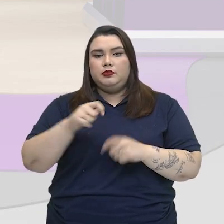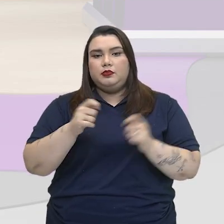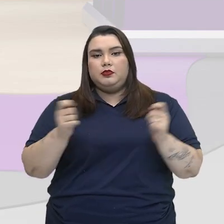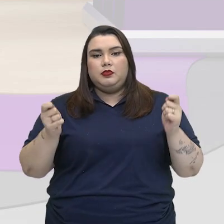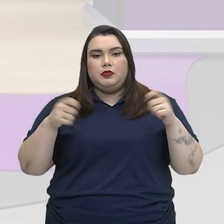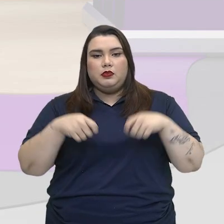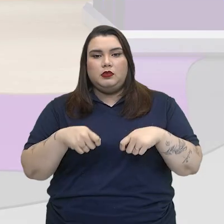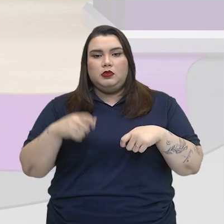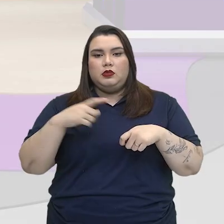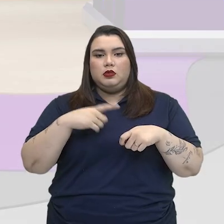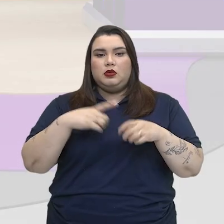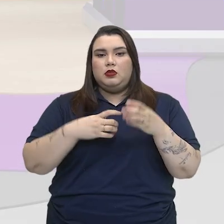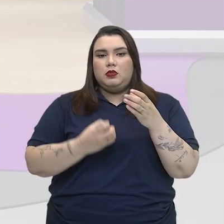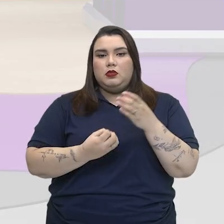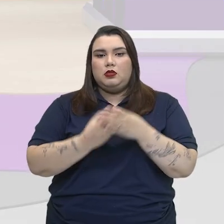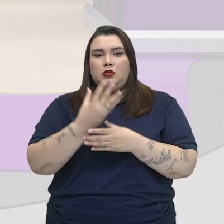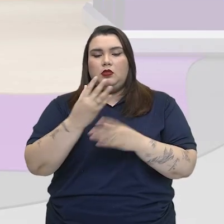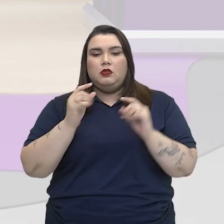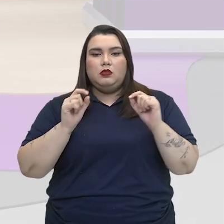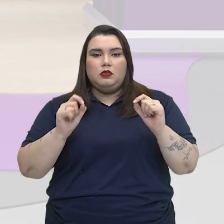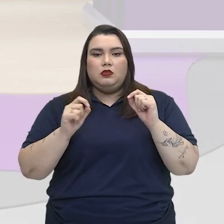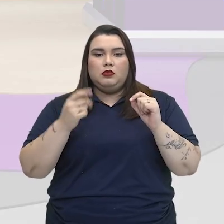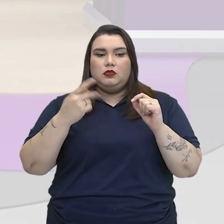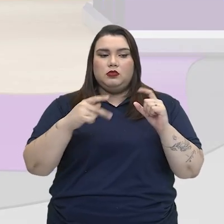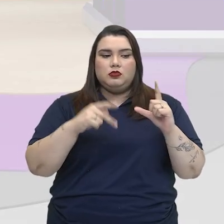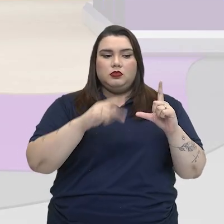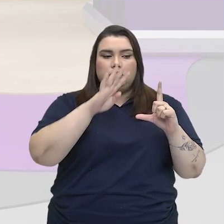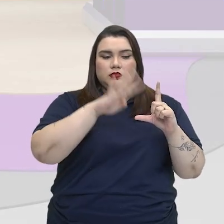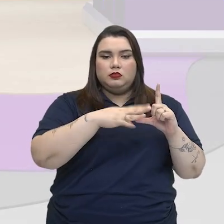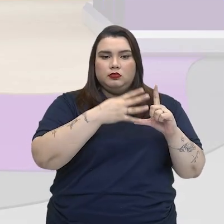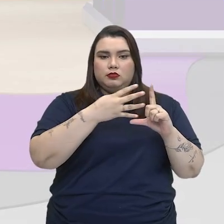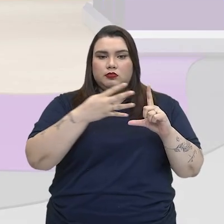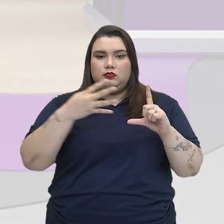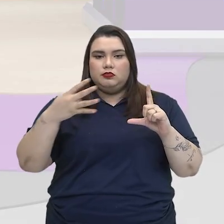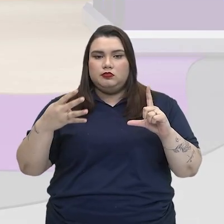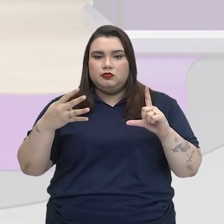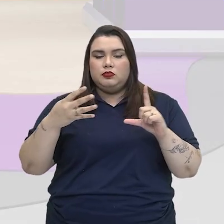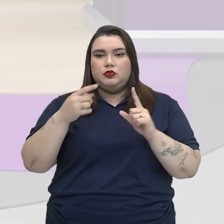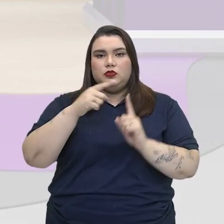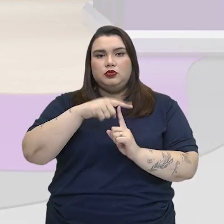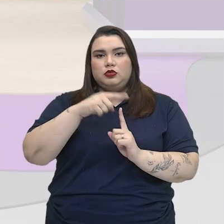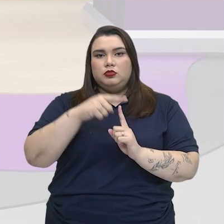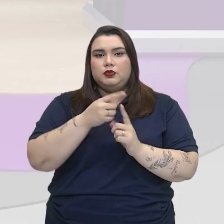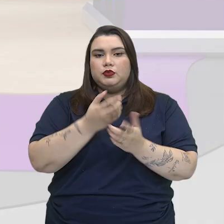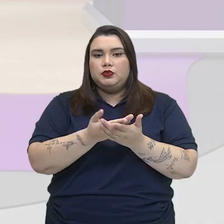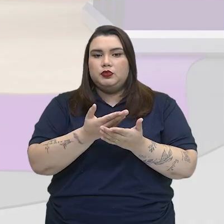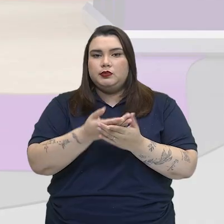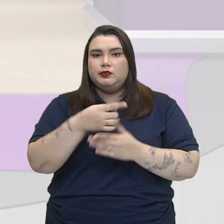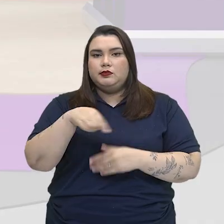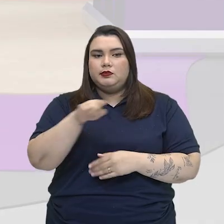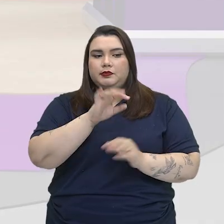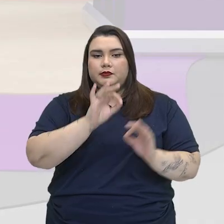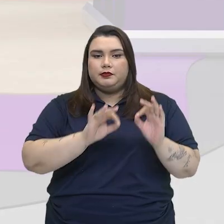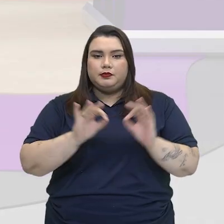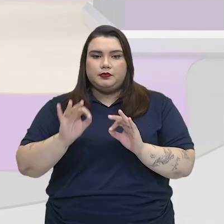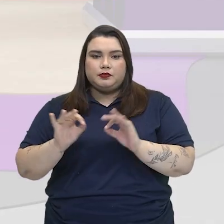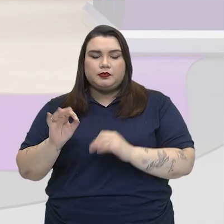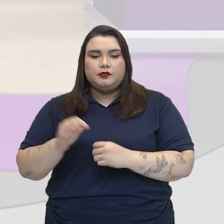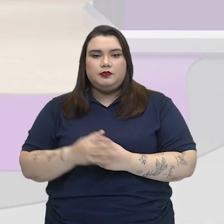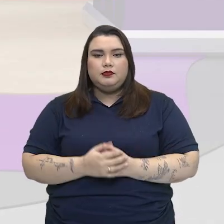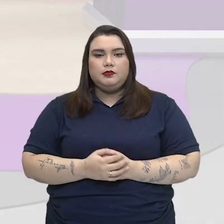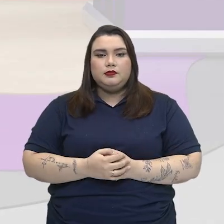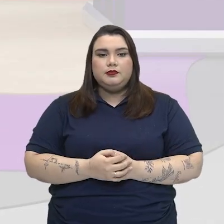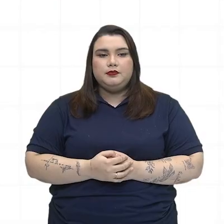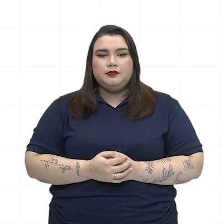possa, né, montar aí a sua planilha com o objeto de estudo que você esteja realizando. Por exemplo,